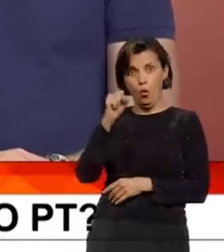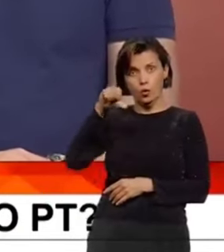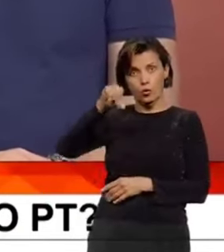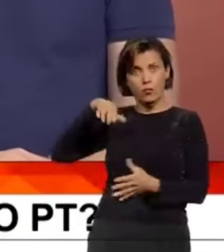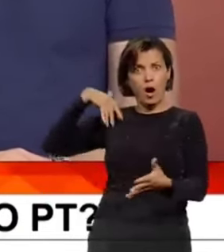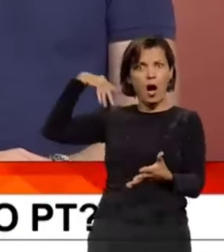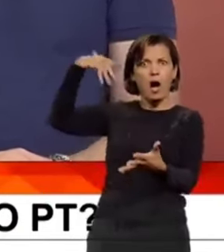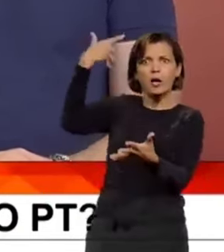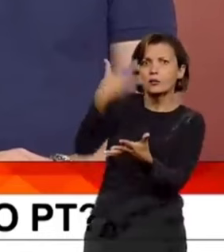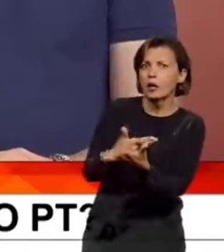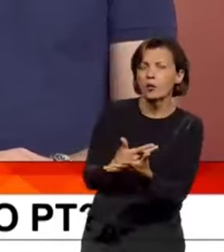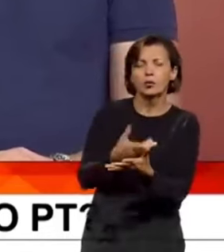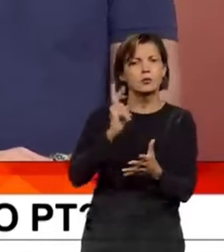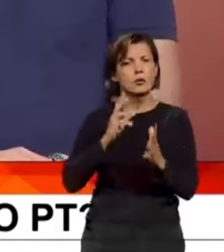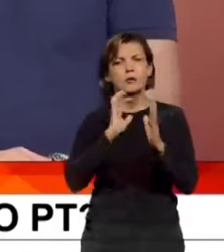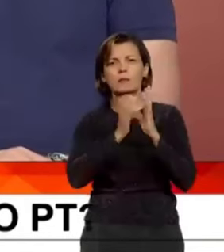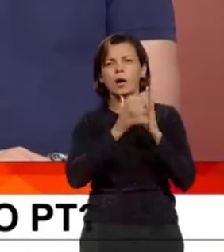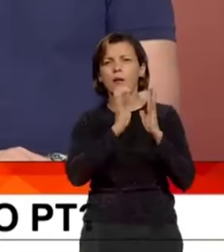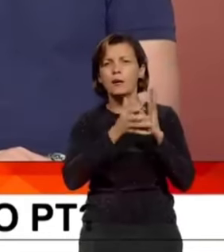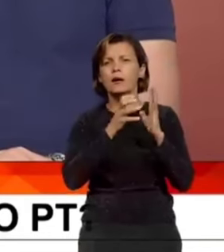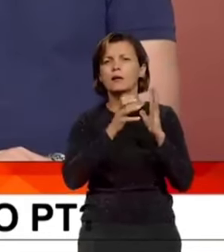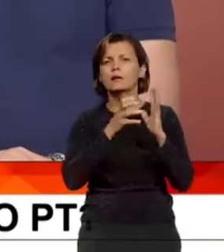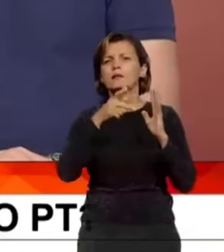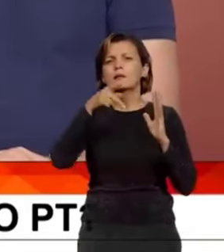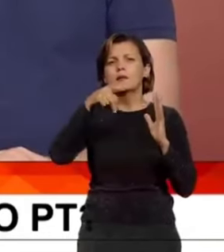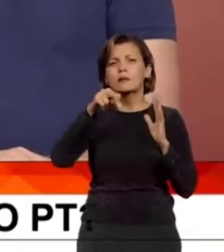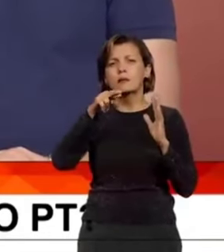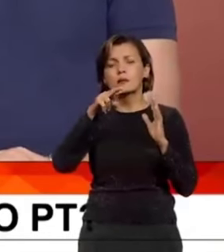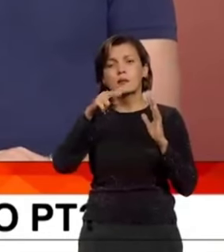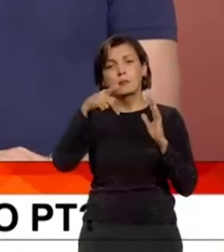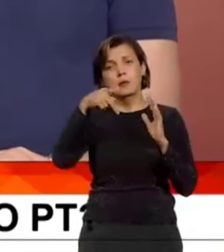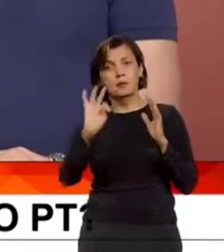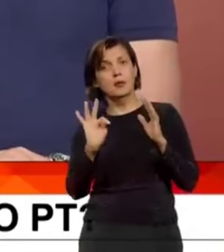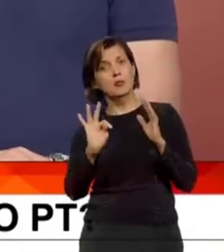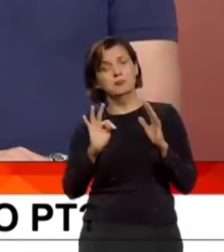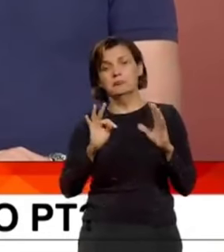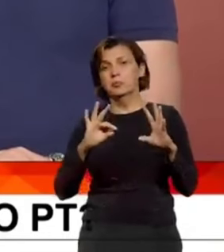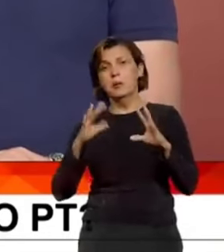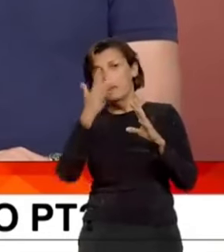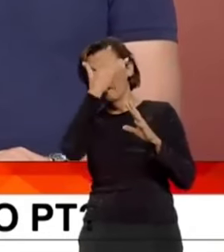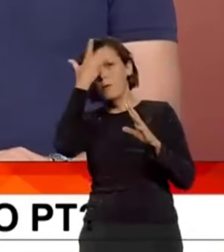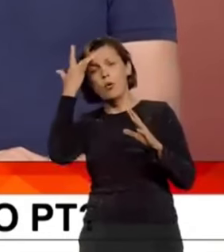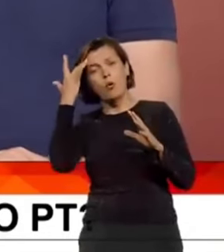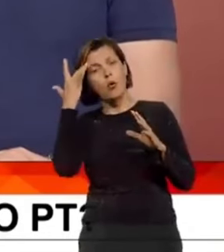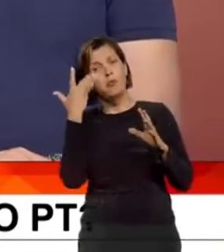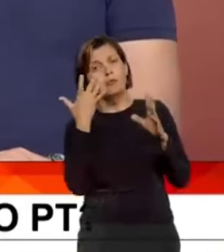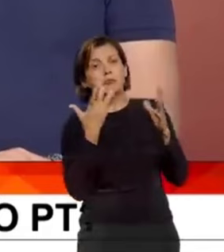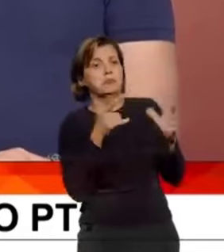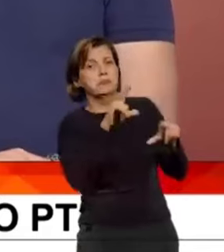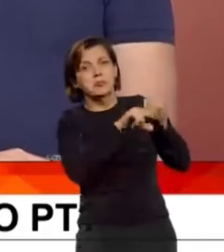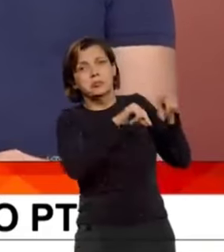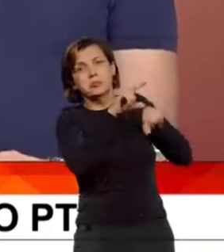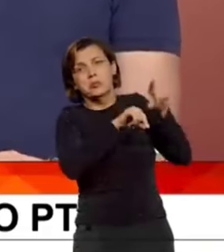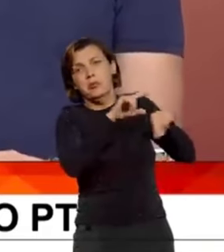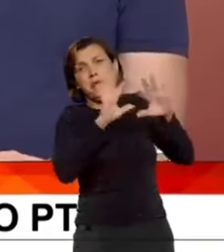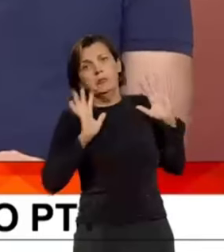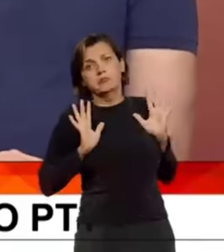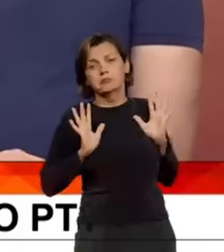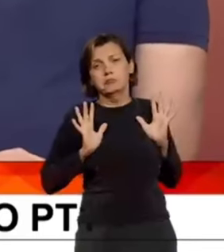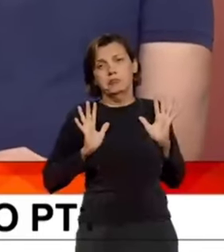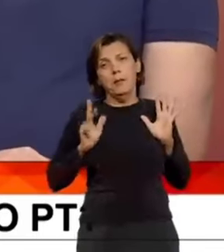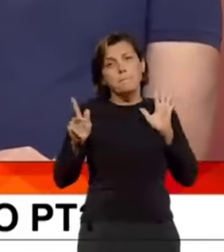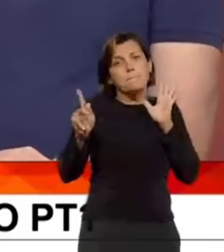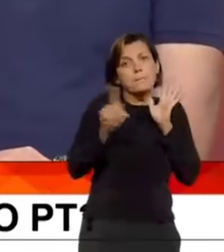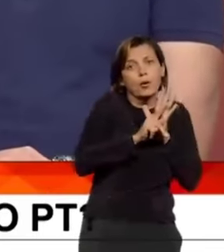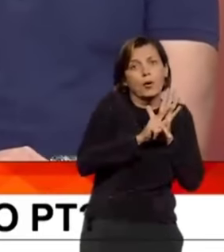figurando como primeiro ou segundo colocar na preferência do eleitorado brasileiro e essa responsabilidade então ela não cabe